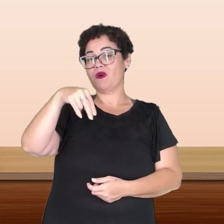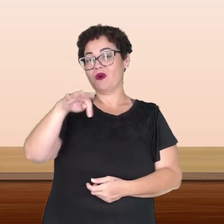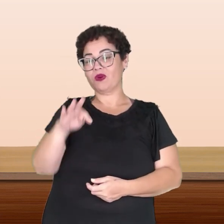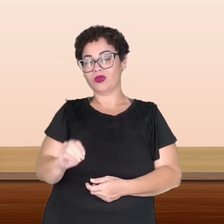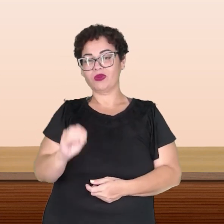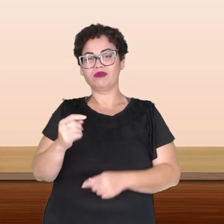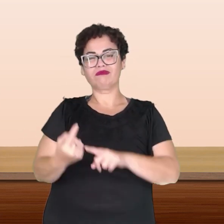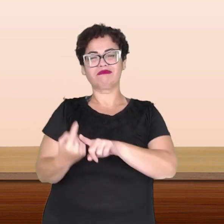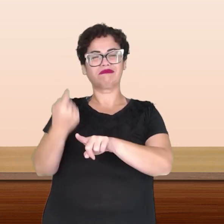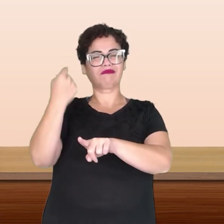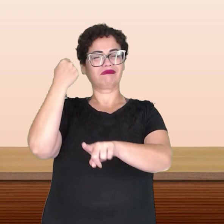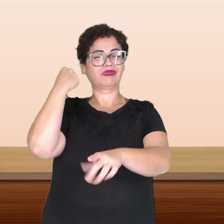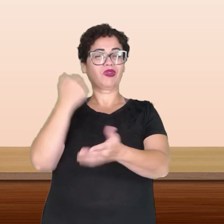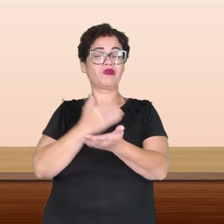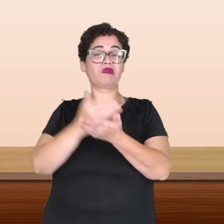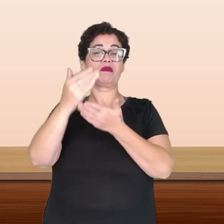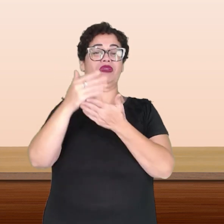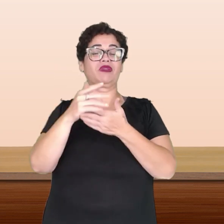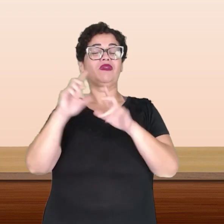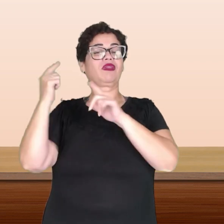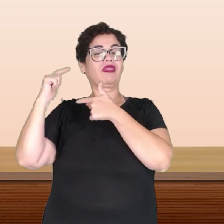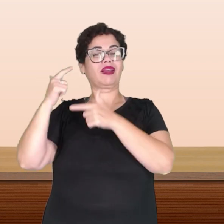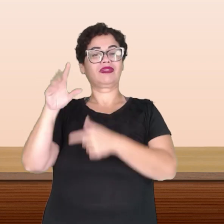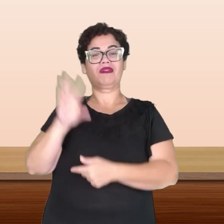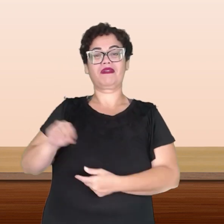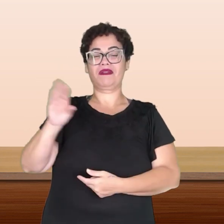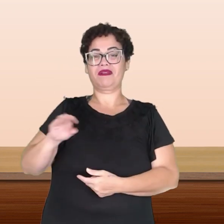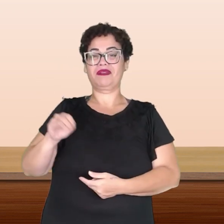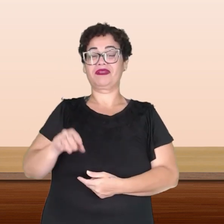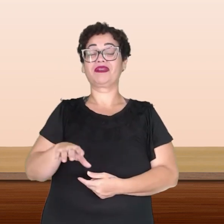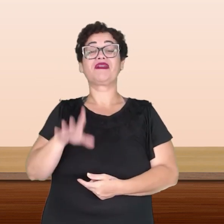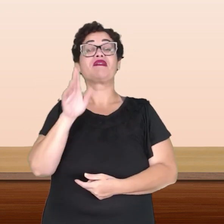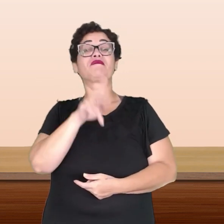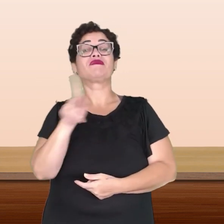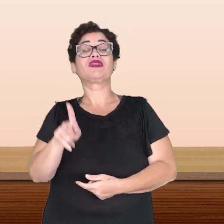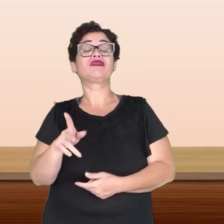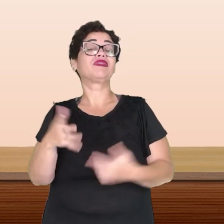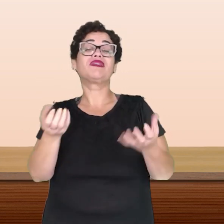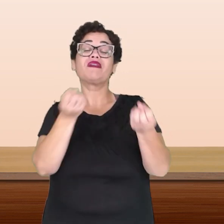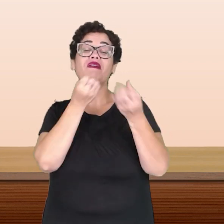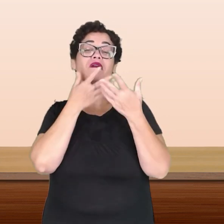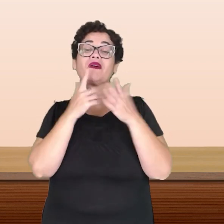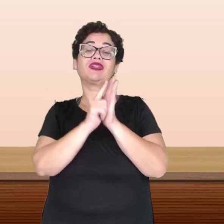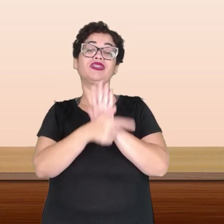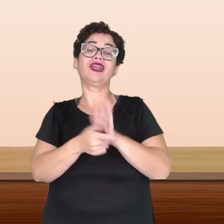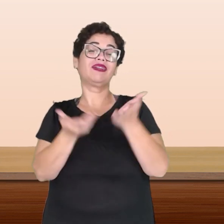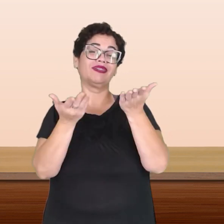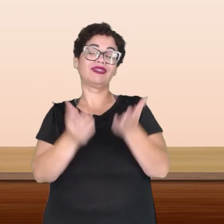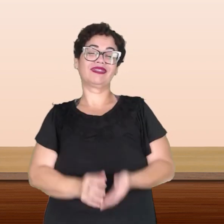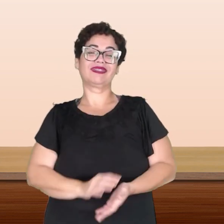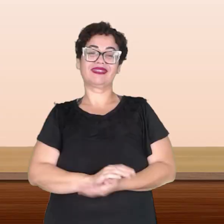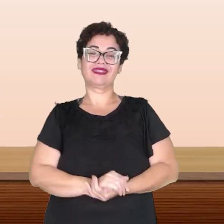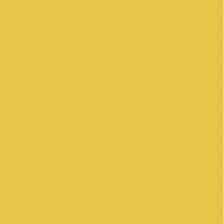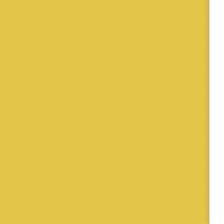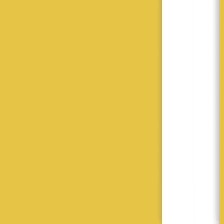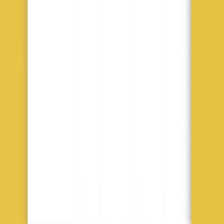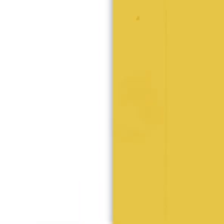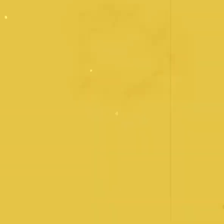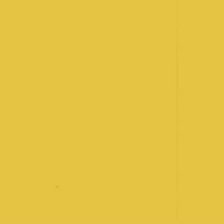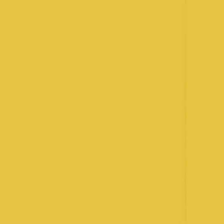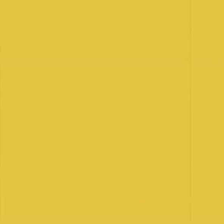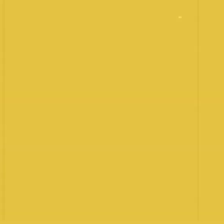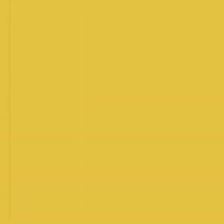que surgiu há muitos anos atrás na tradição oral. Andriele, conta pra gente sobre esse gênero textual.